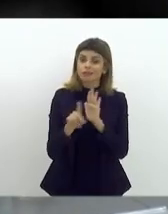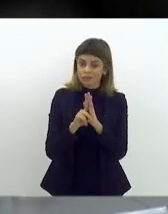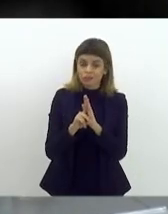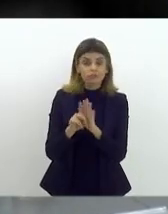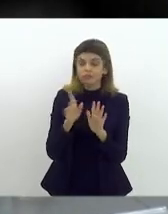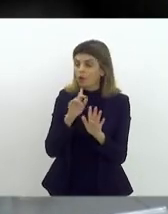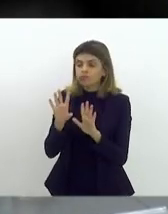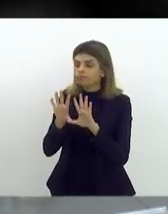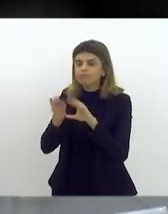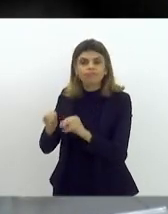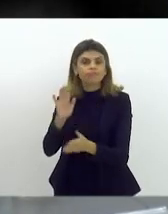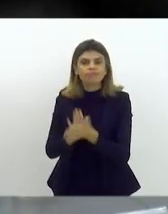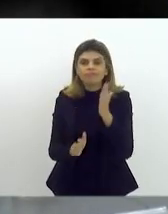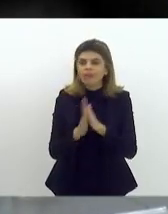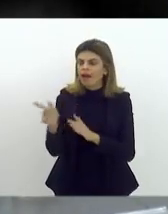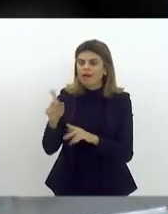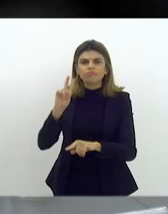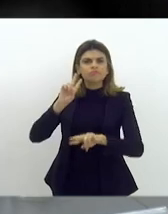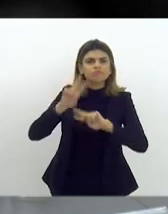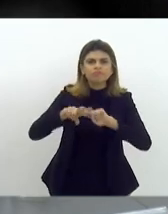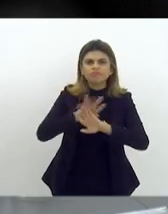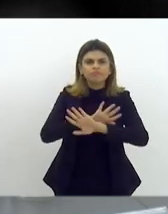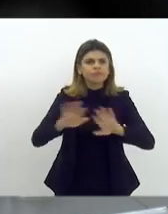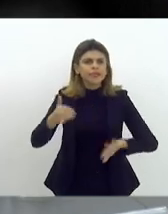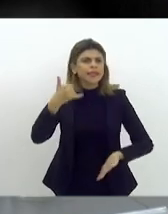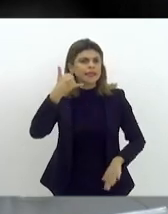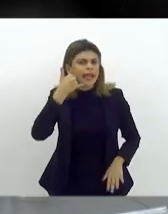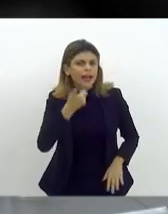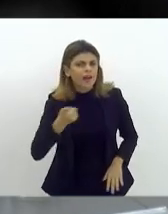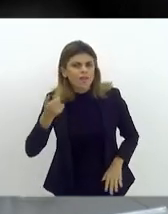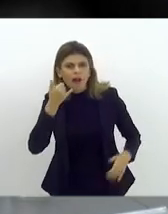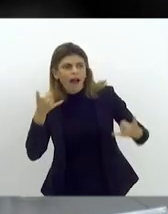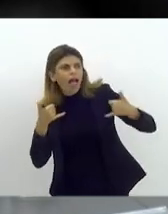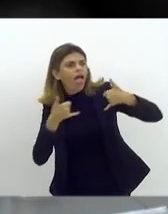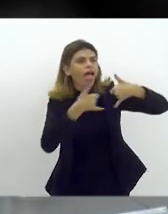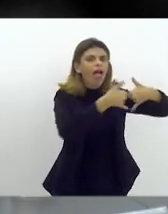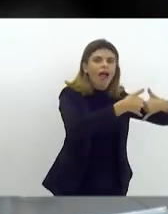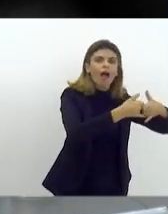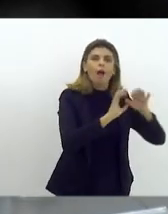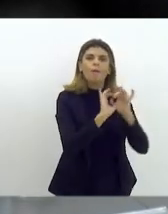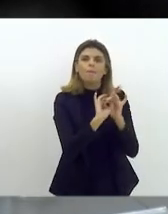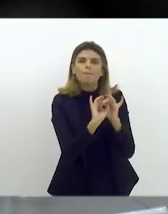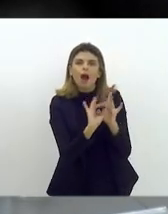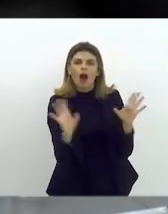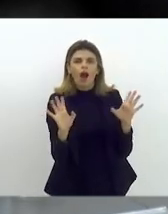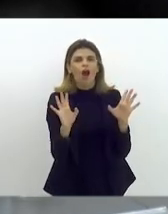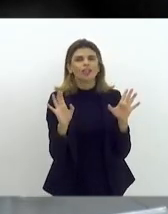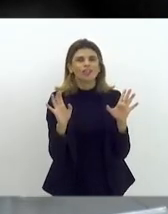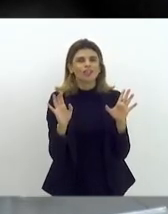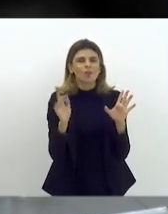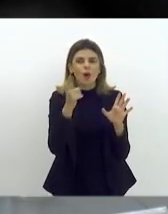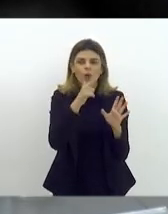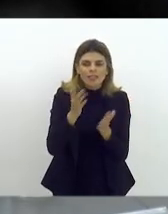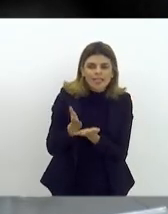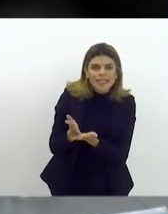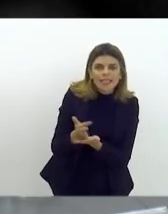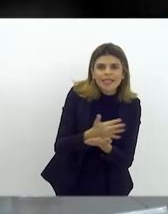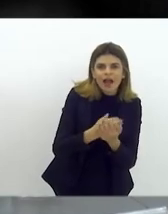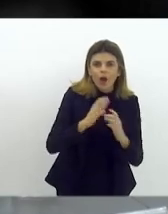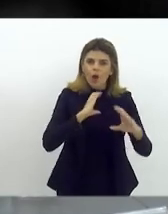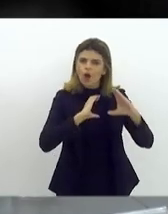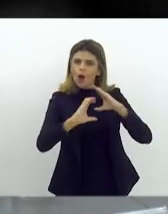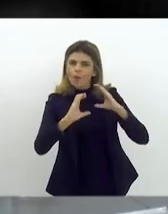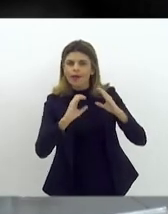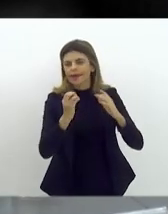interceptação telefônica como uma interceptação que venha poder permitir o acesso a esse fluxo de dados de comunicação